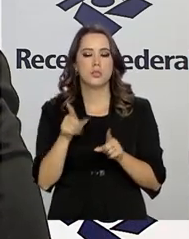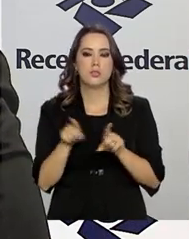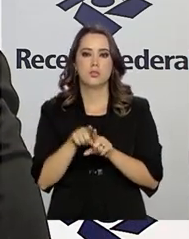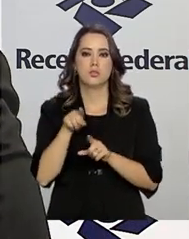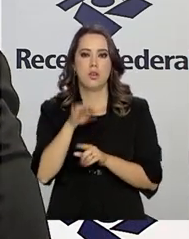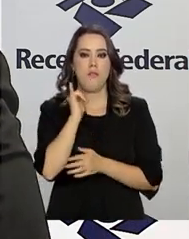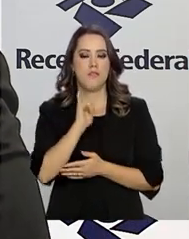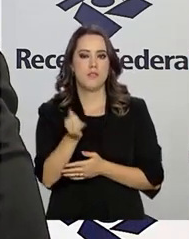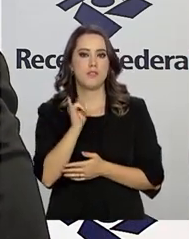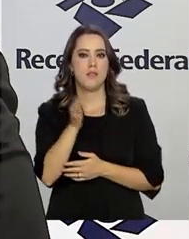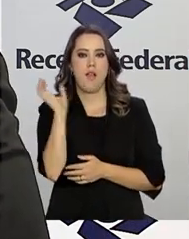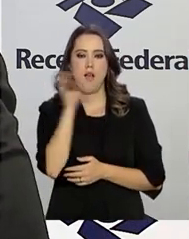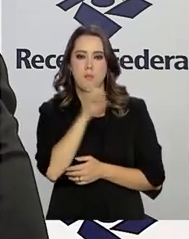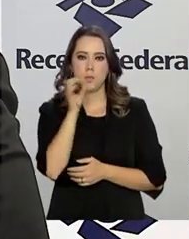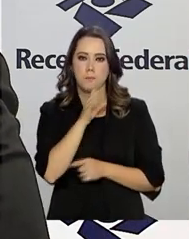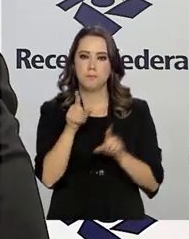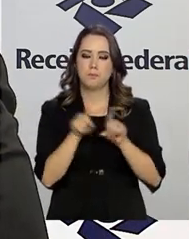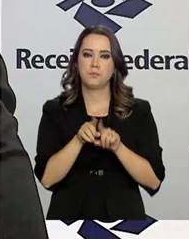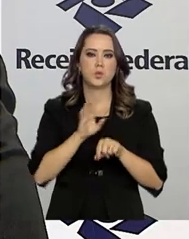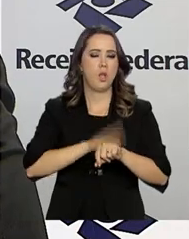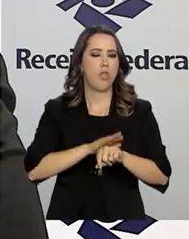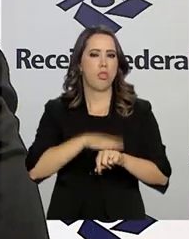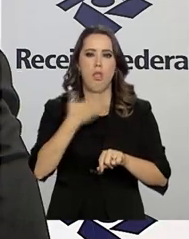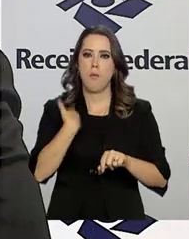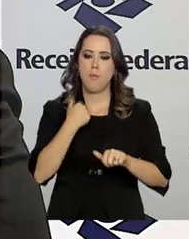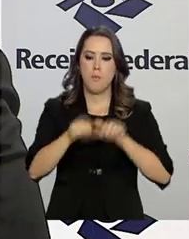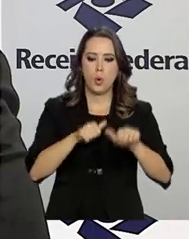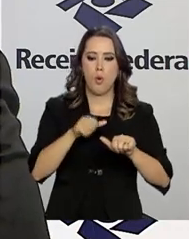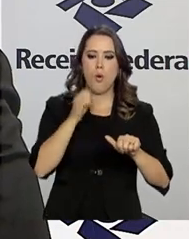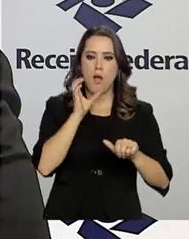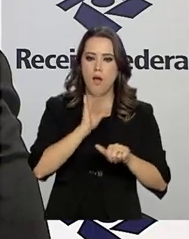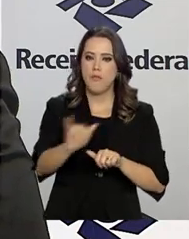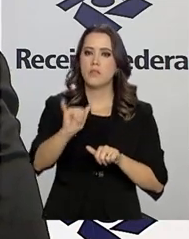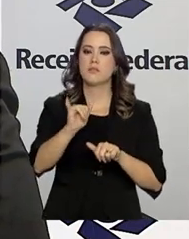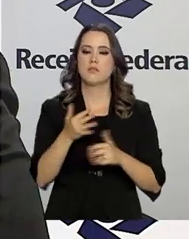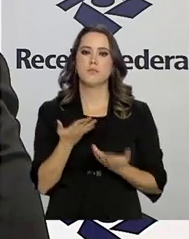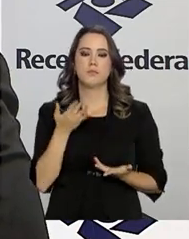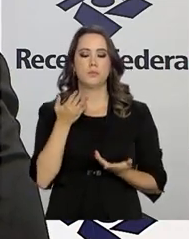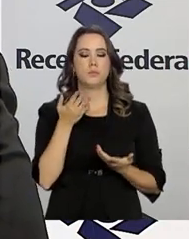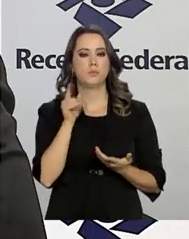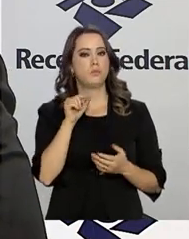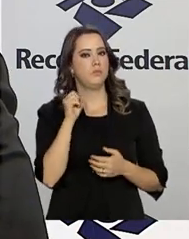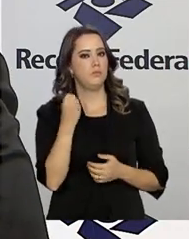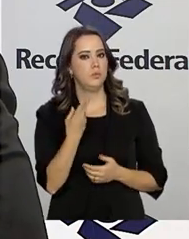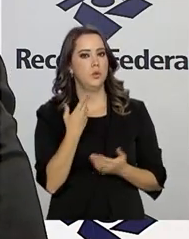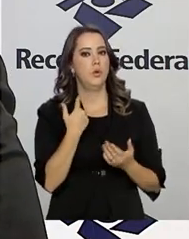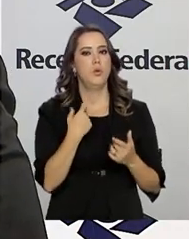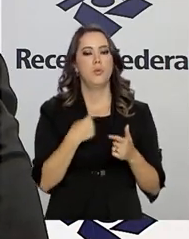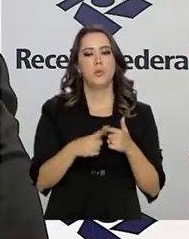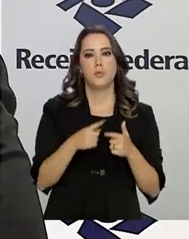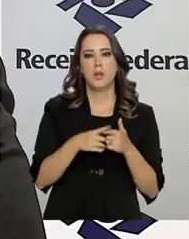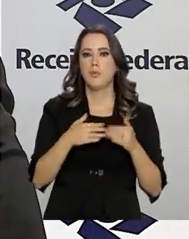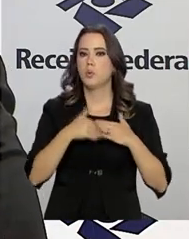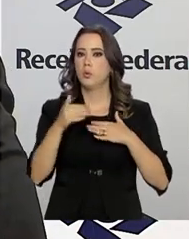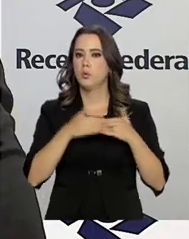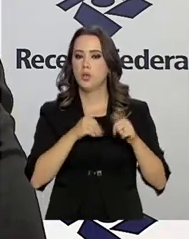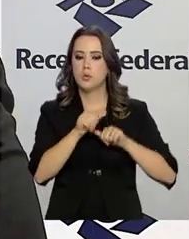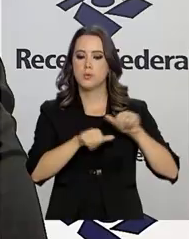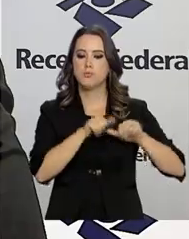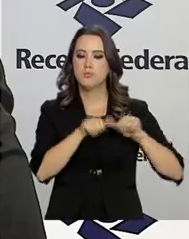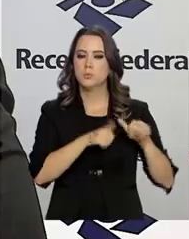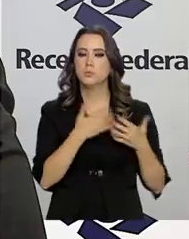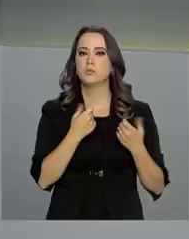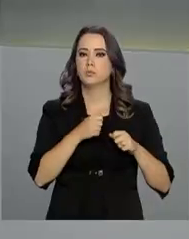avisado automaticamente em tempo real desça dessa movimentação ou dessa pendência que seja alguma ação do